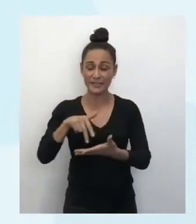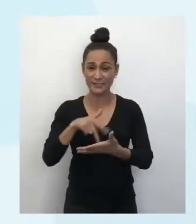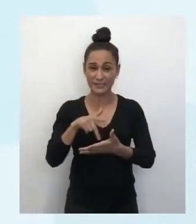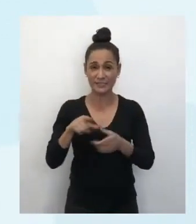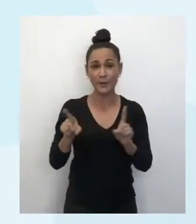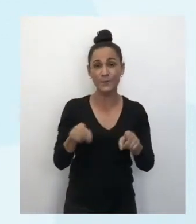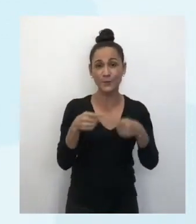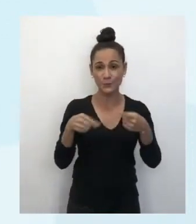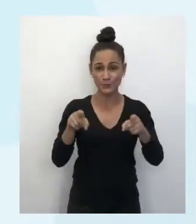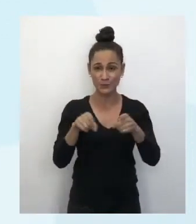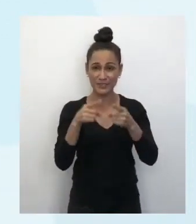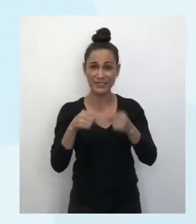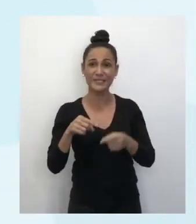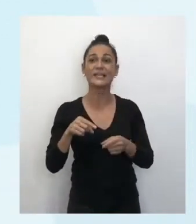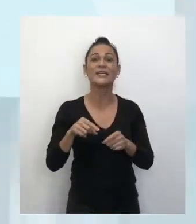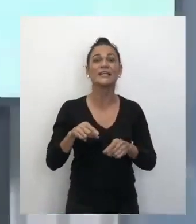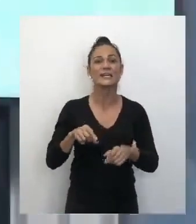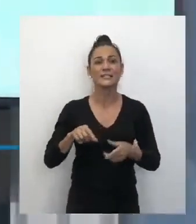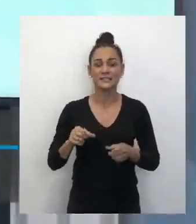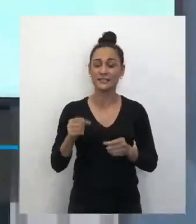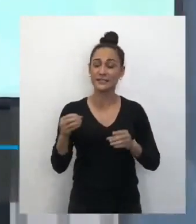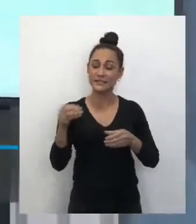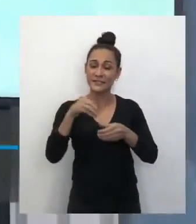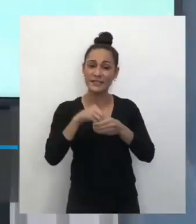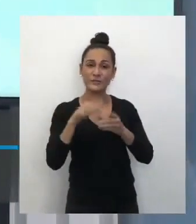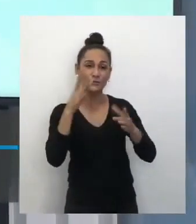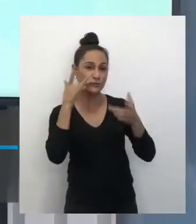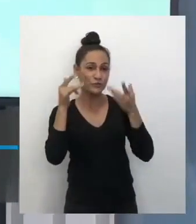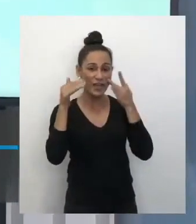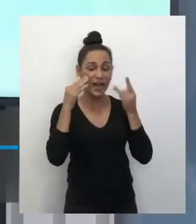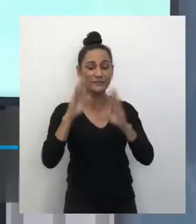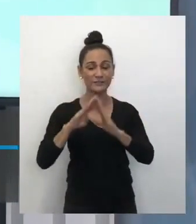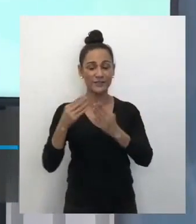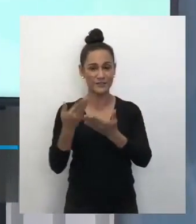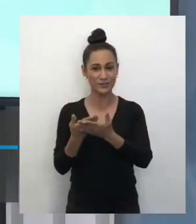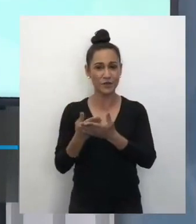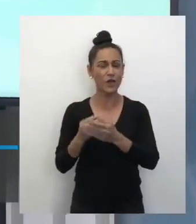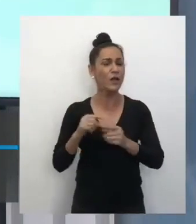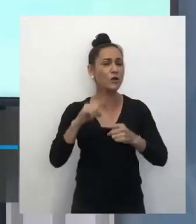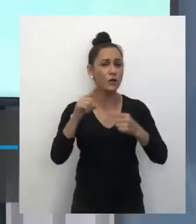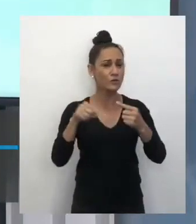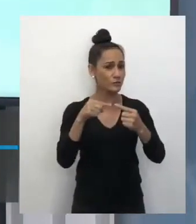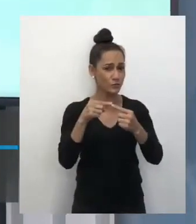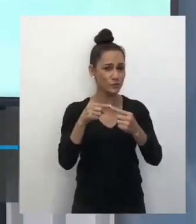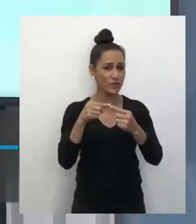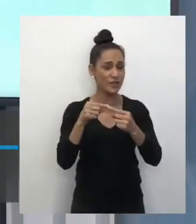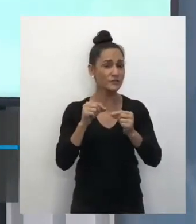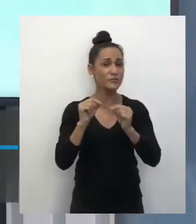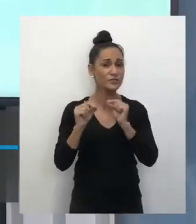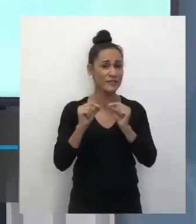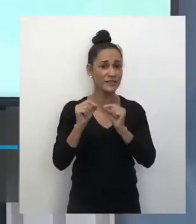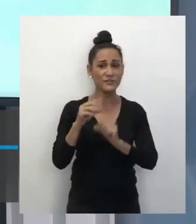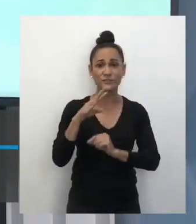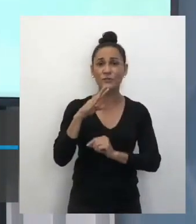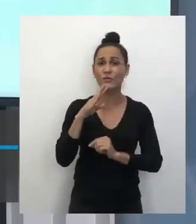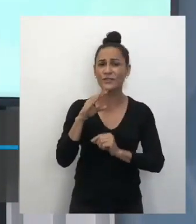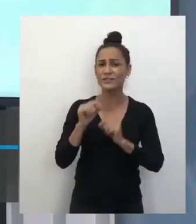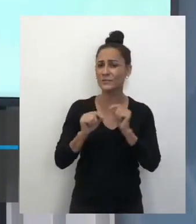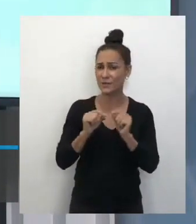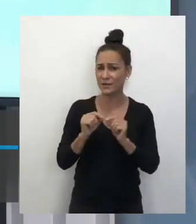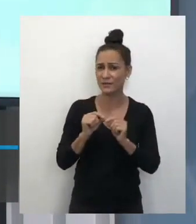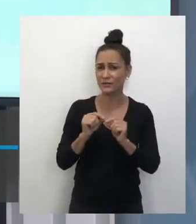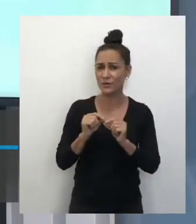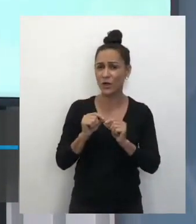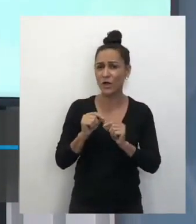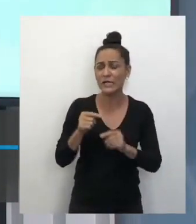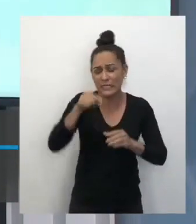gerando projetos de intervenção na escola. Vamos ver agora quais são os objetos de conhecimento que a gente vai usar na aula de hoje? Aqueles conteúdos que a